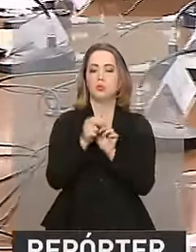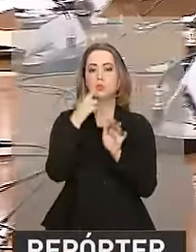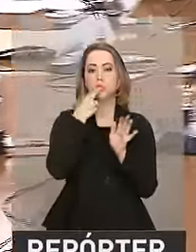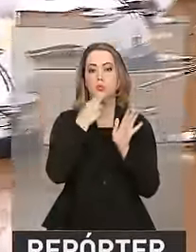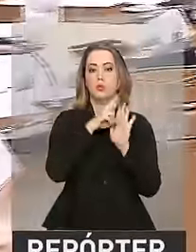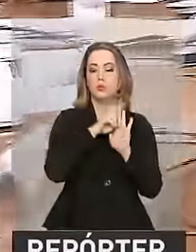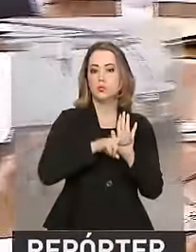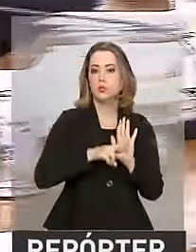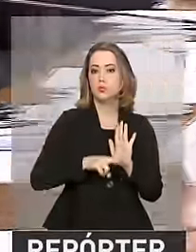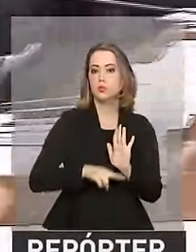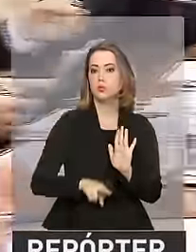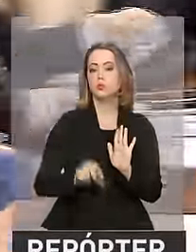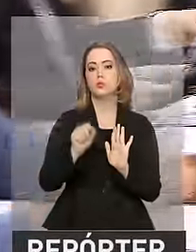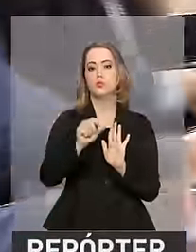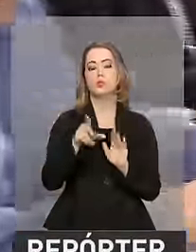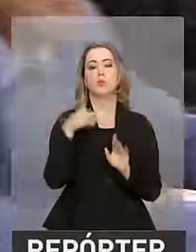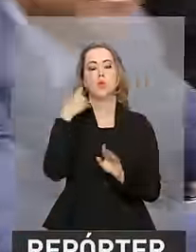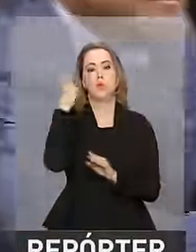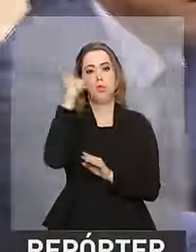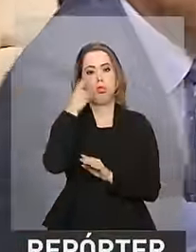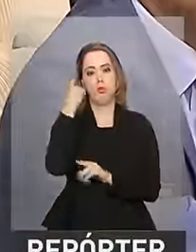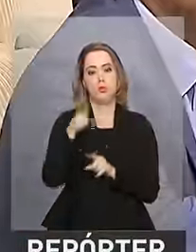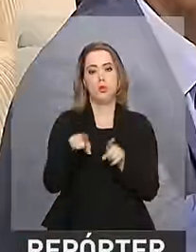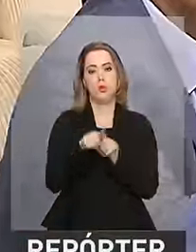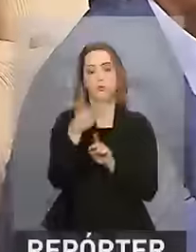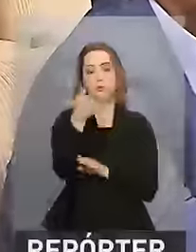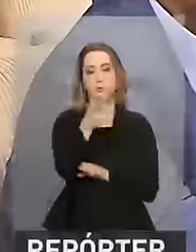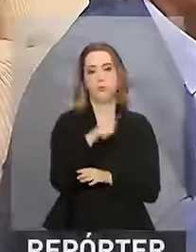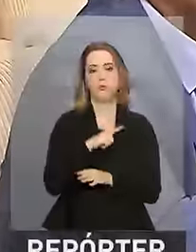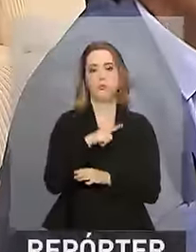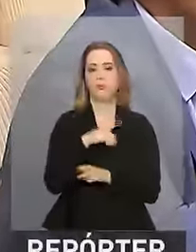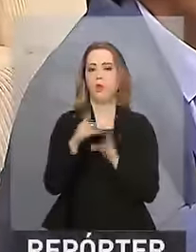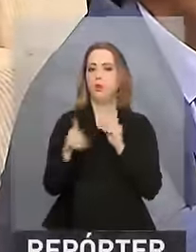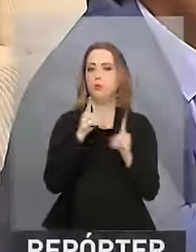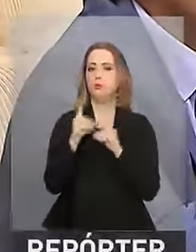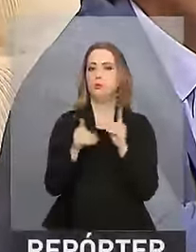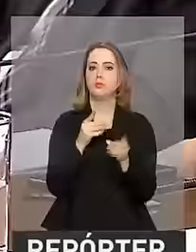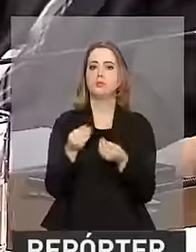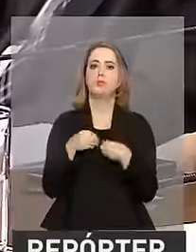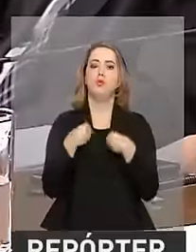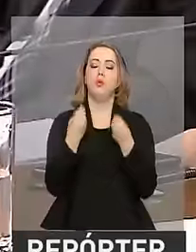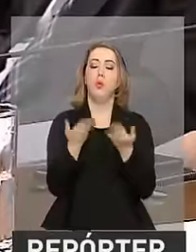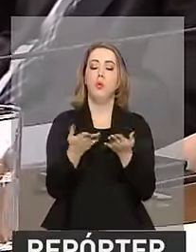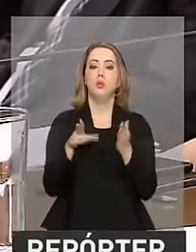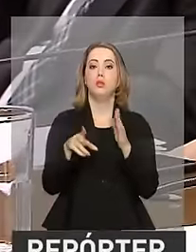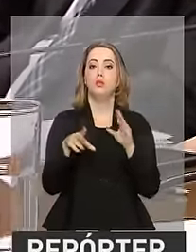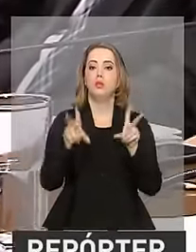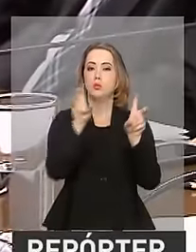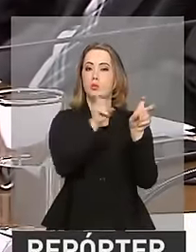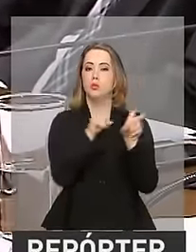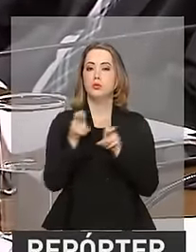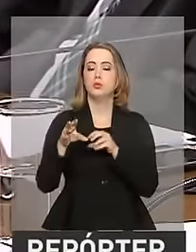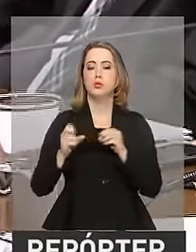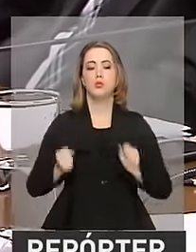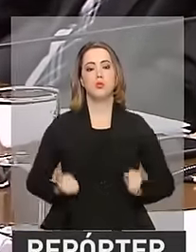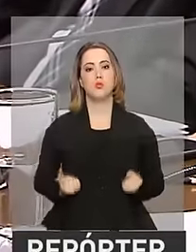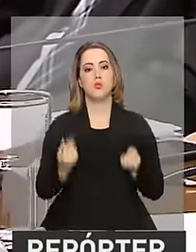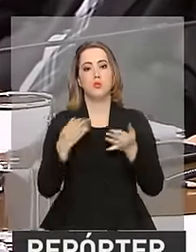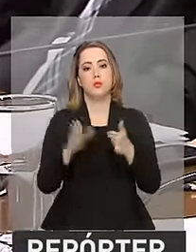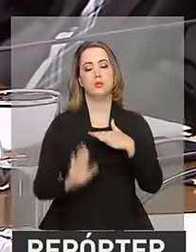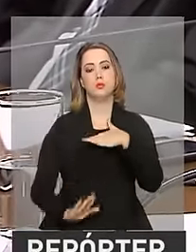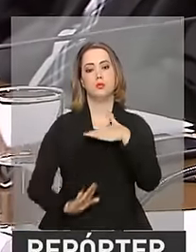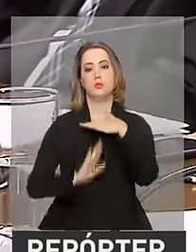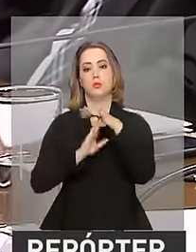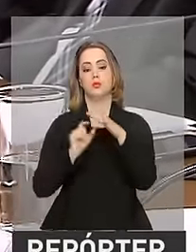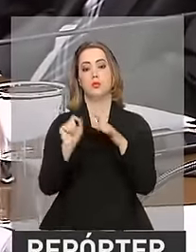constituição Deputado darcísio Perondi no encontro foi debatido o texto da PEC 241 que coloca um teto para o aumento dos gastos